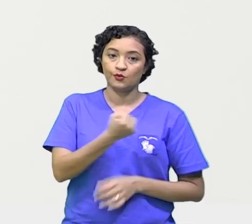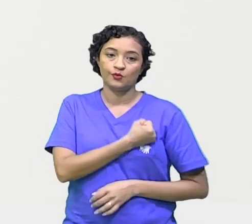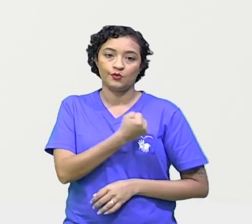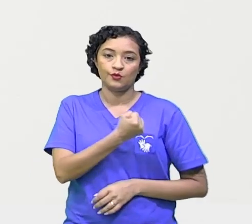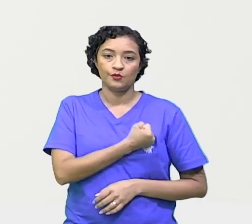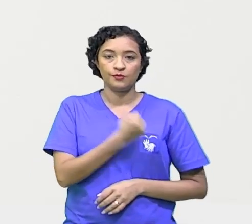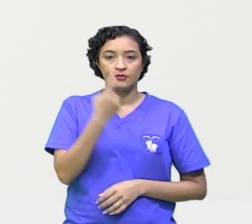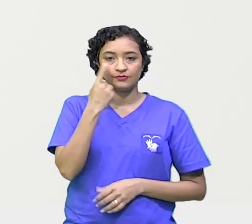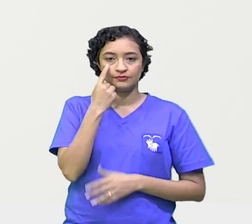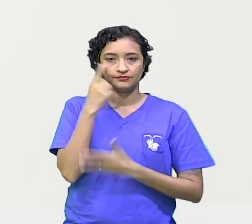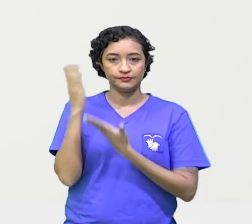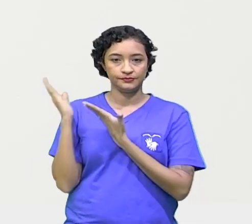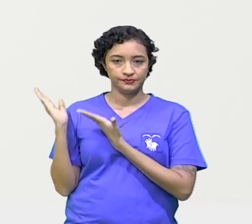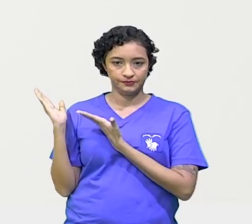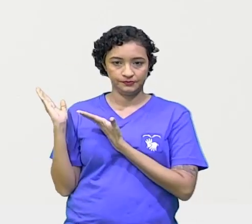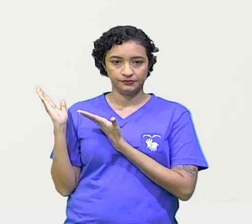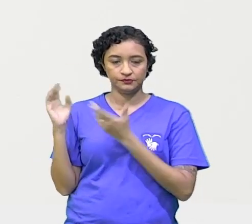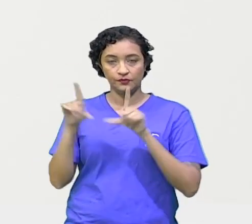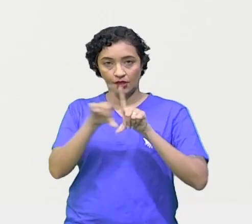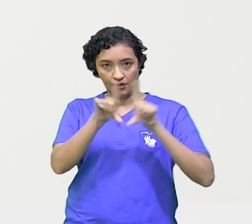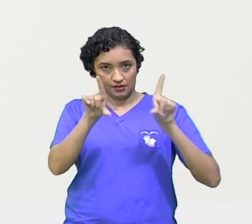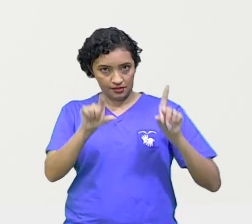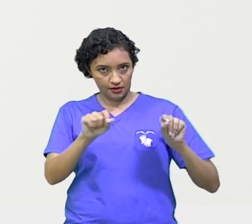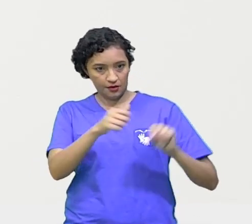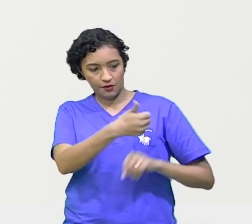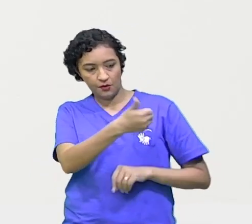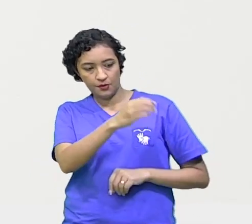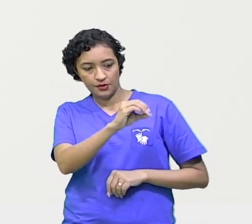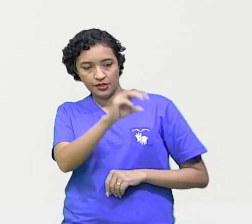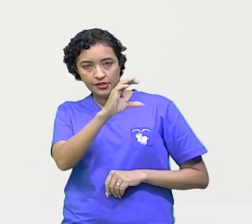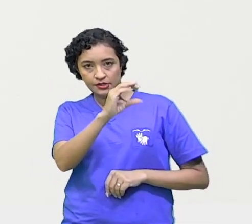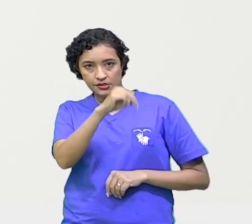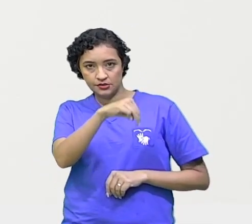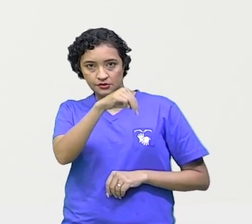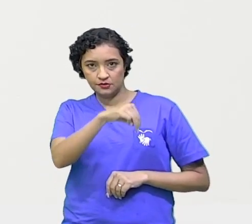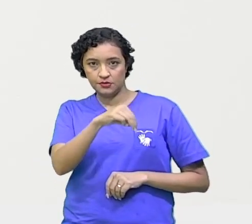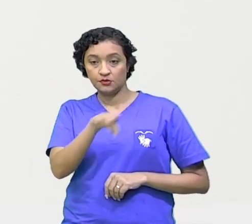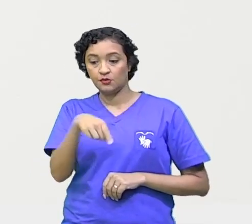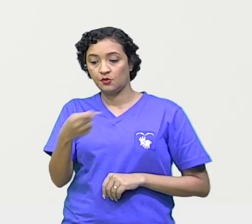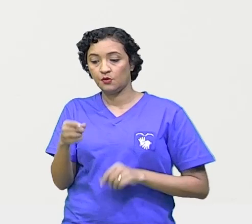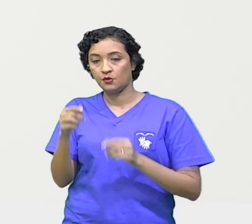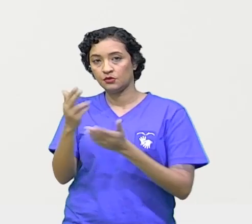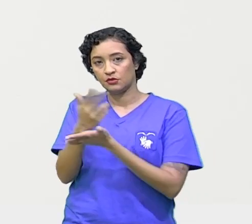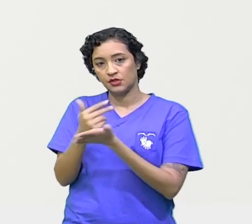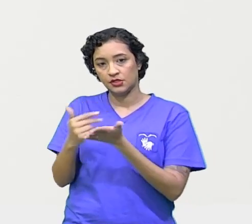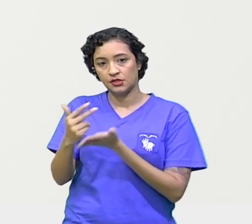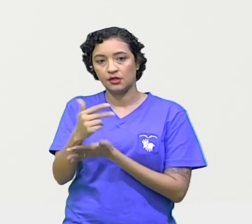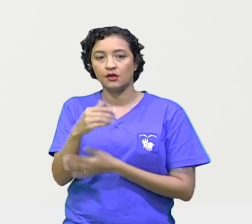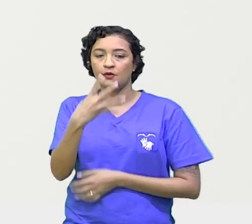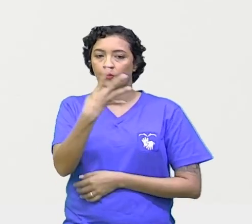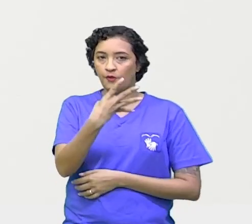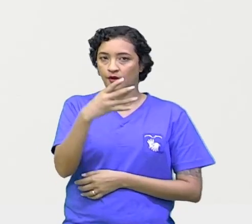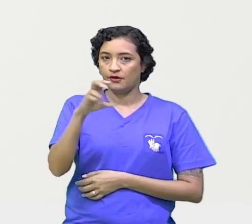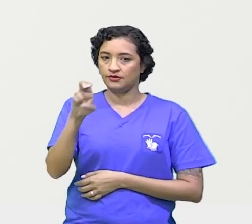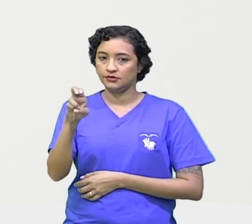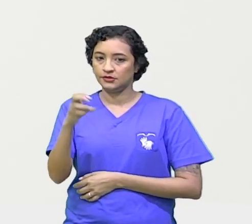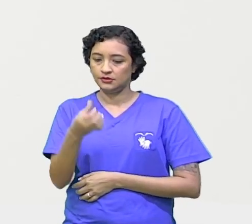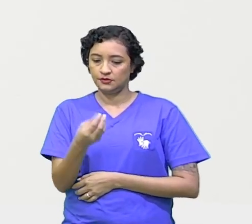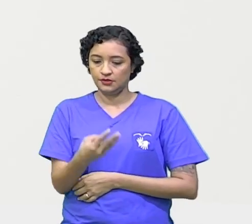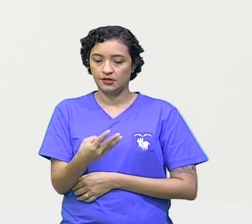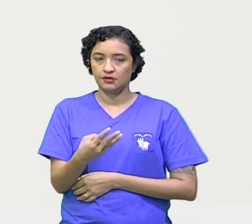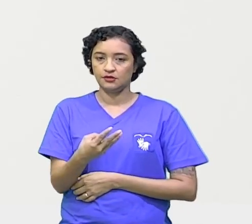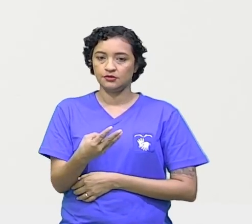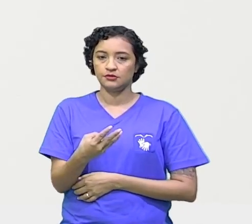retângulo de medidas 10 centímetros e um triângulo de medidas o quê? 4, 5 e 3